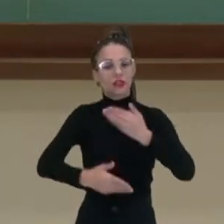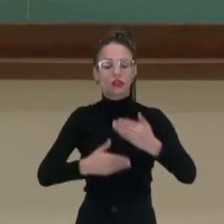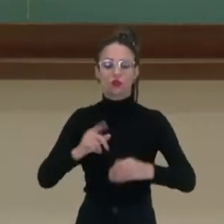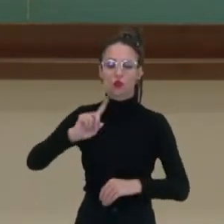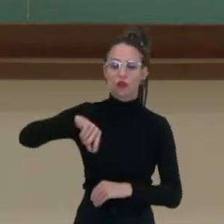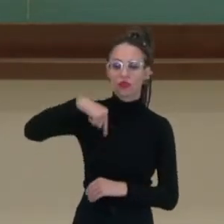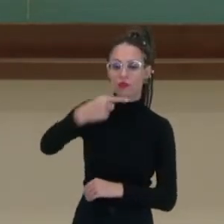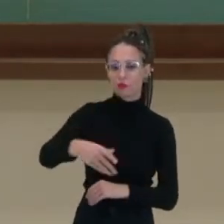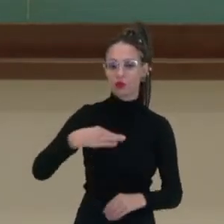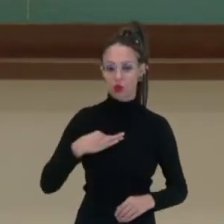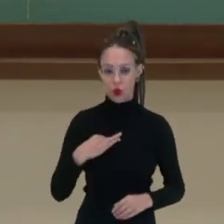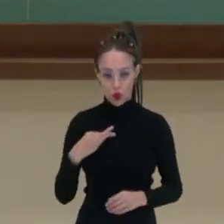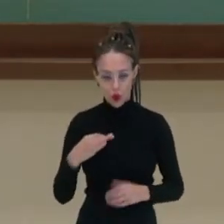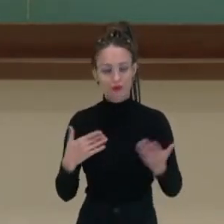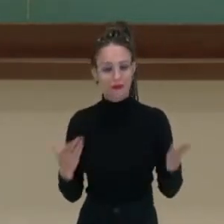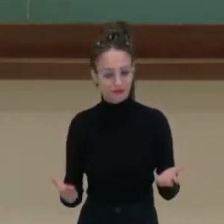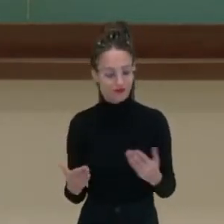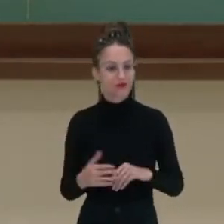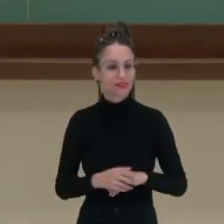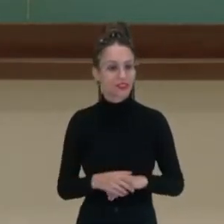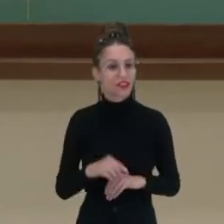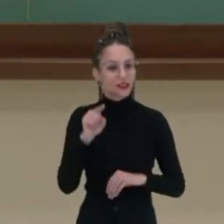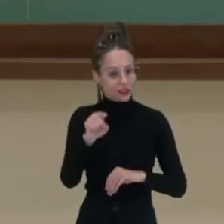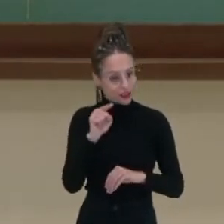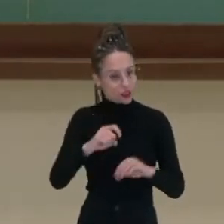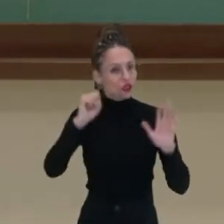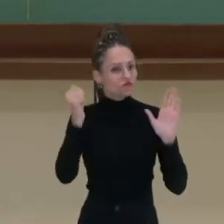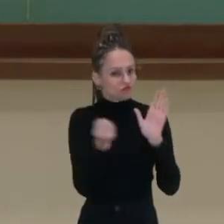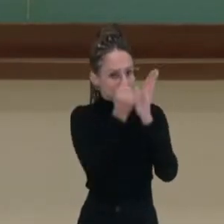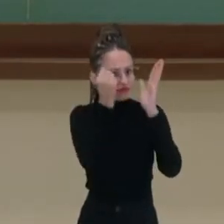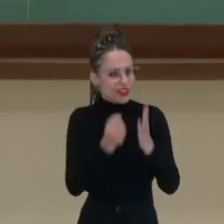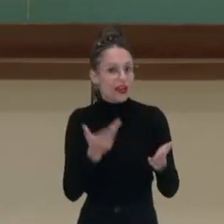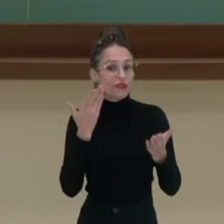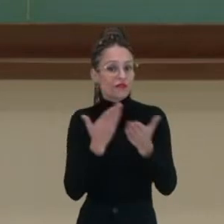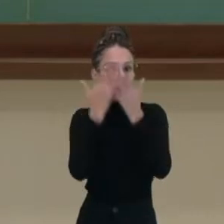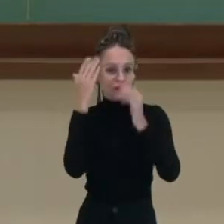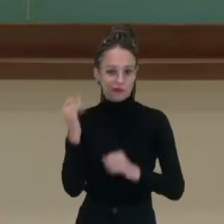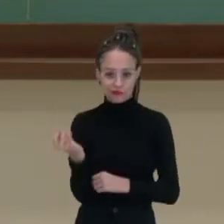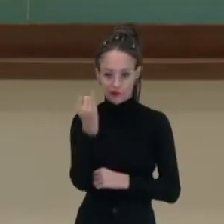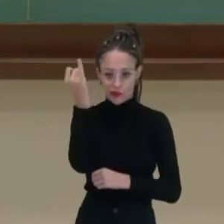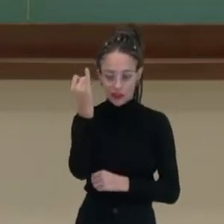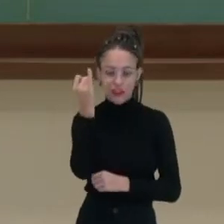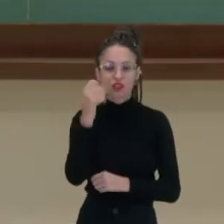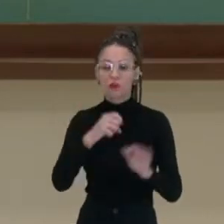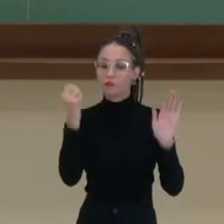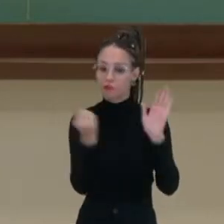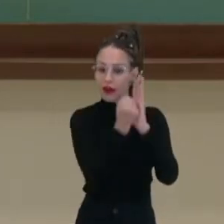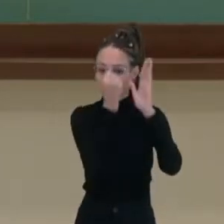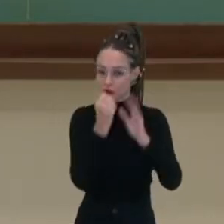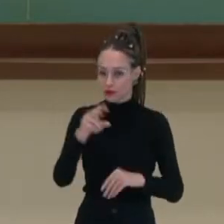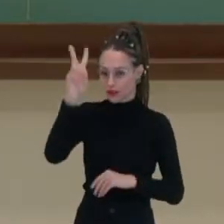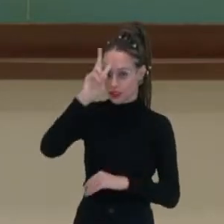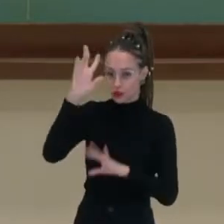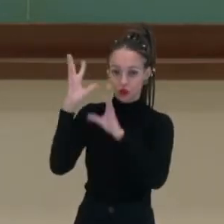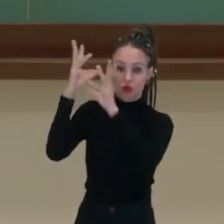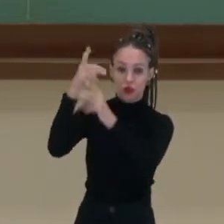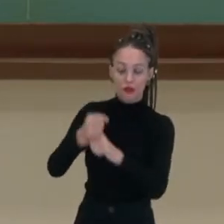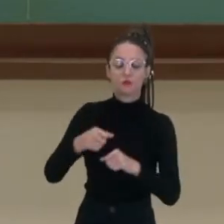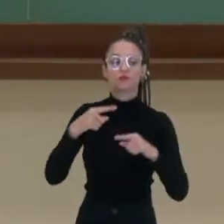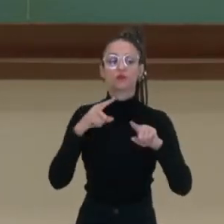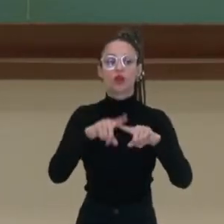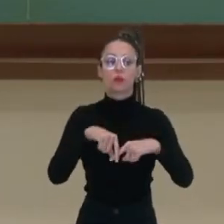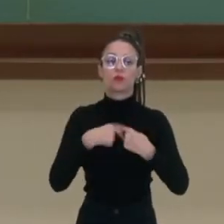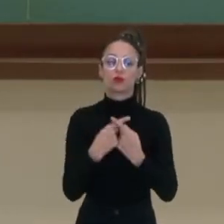ser as roupas e tudo mais. Então isso é um fato bem legal, importante, né? Porque é um marco dentro da história. E por isso que aqui